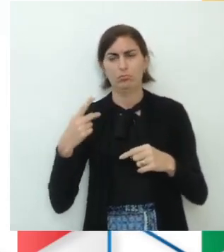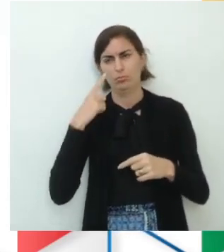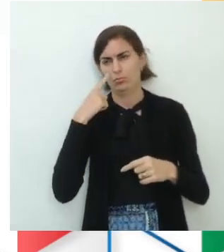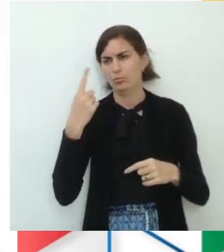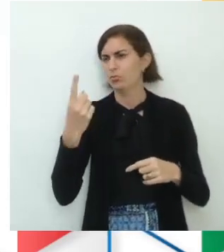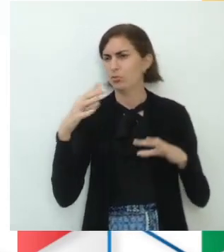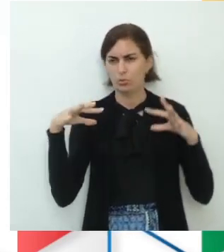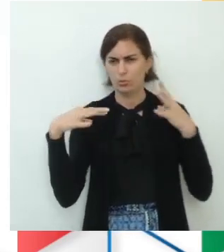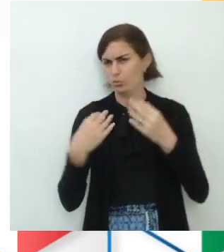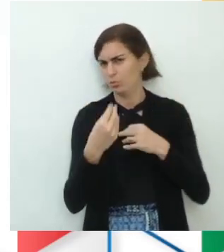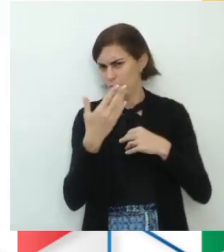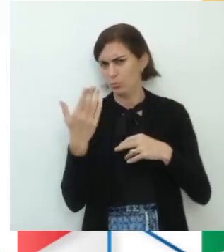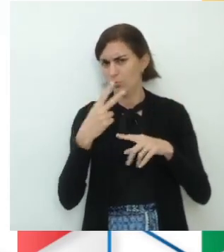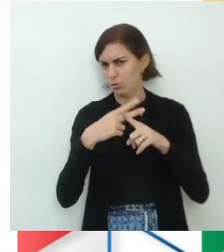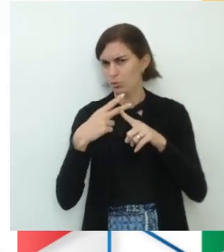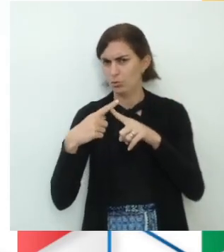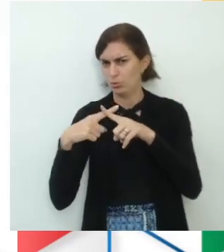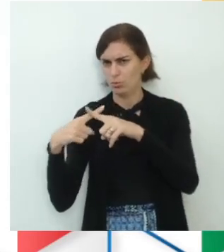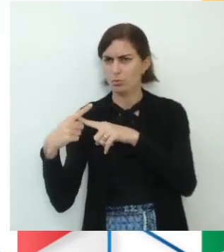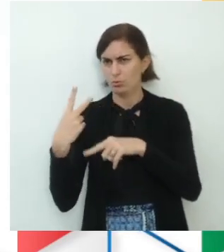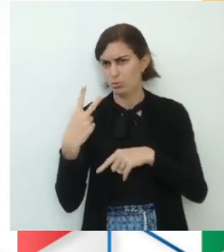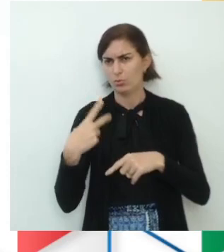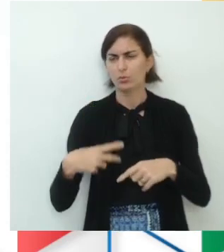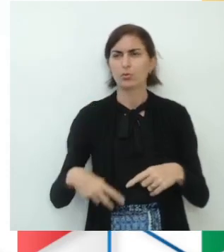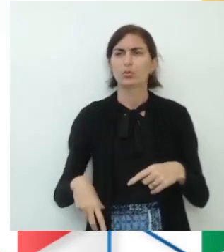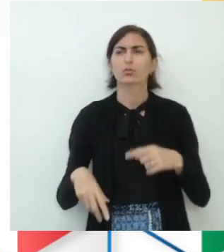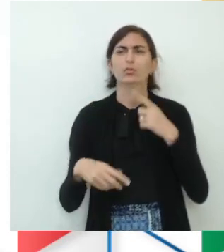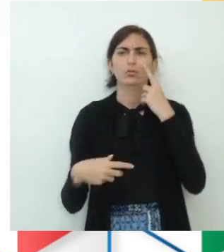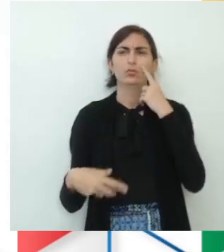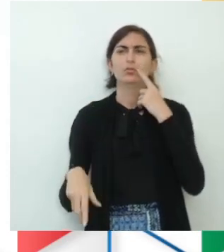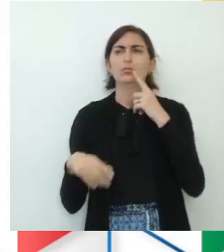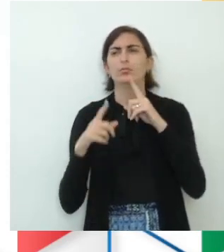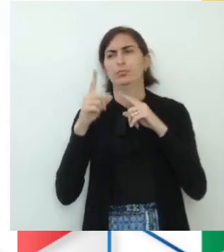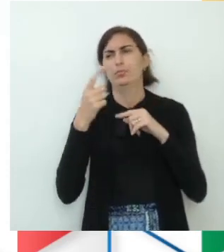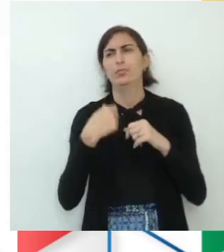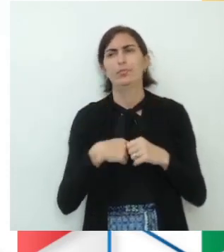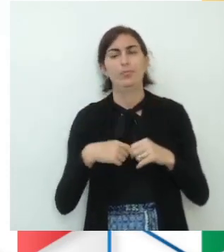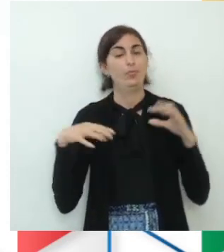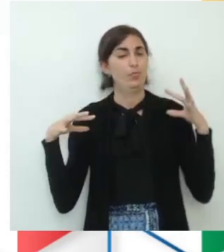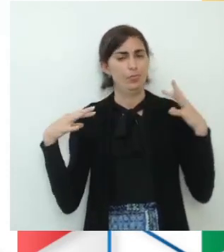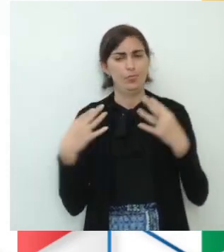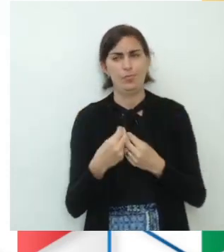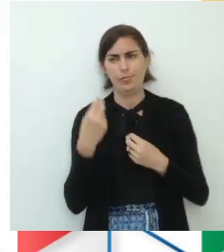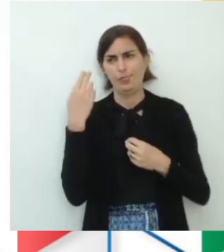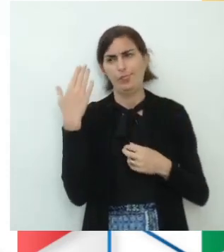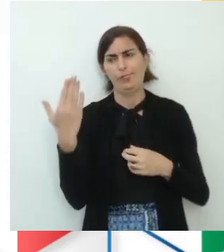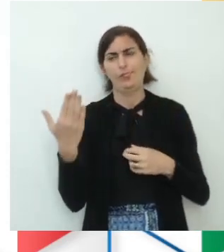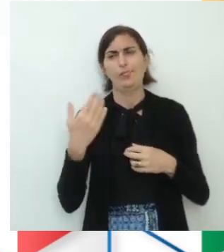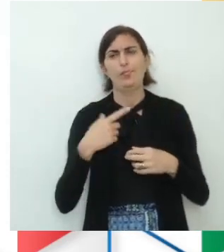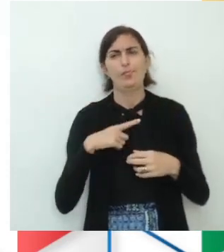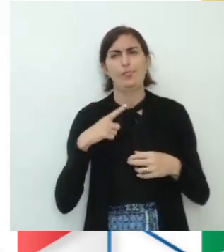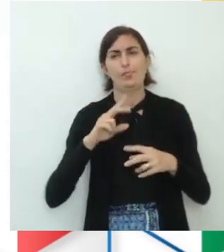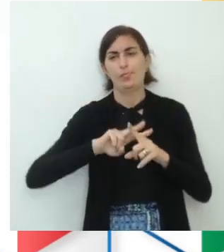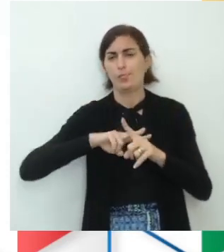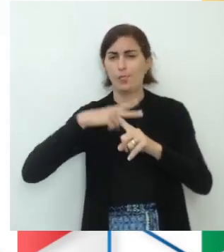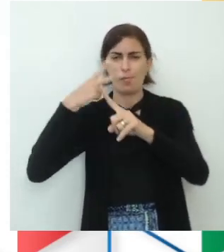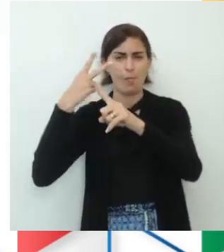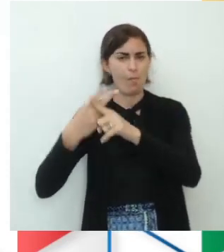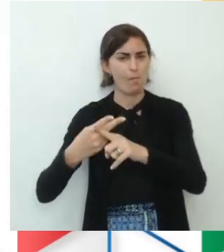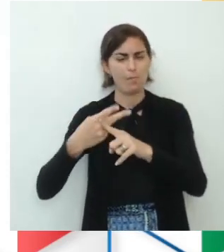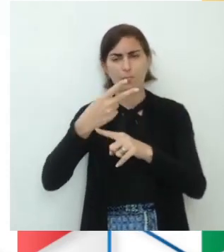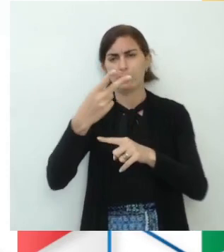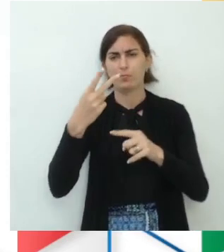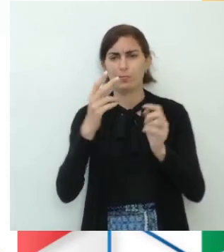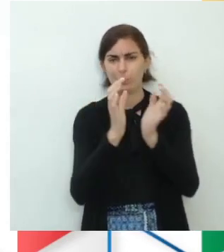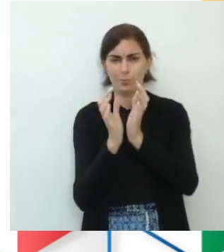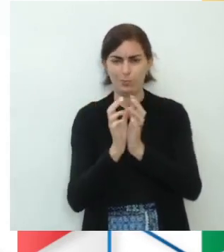Vamos multiplicar todos eles por 2? Vamos ver como é que fica. Multiplicando todos esses por 2, eu vou ter o dobro dos